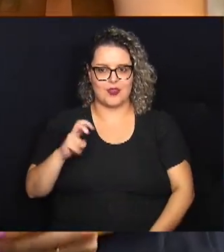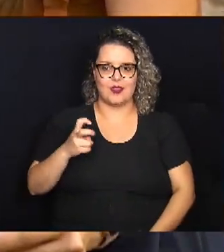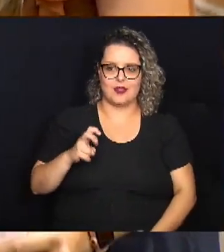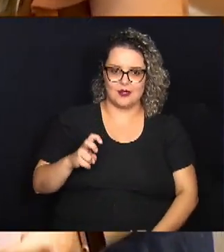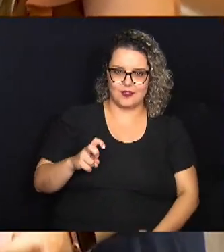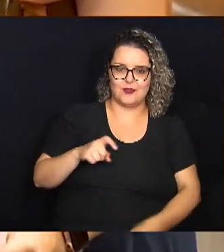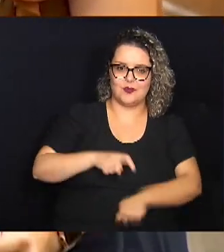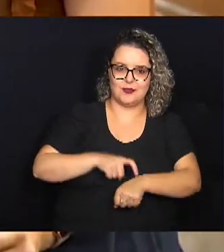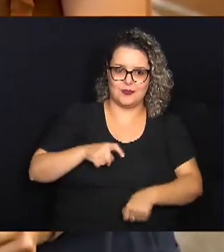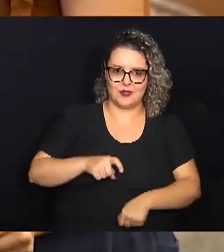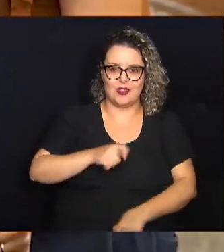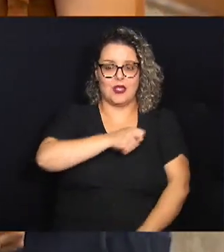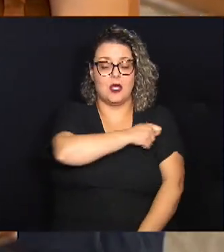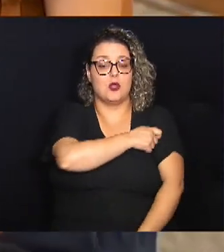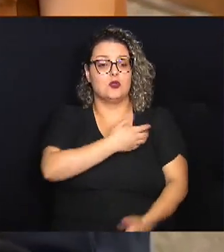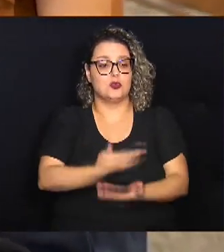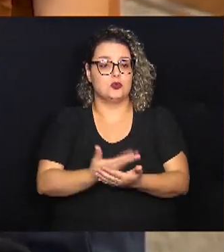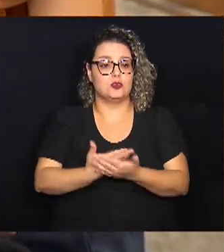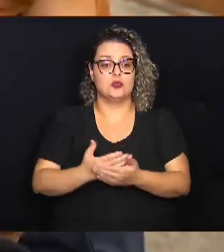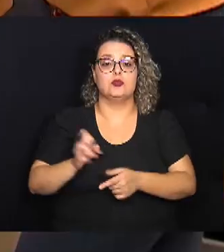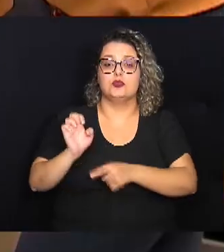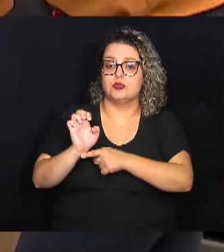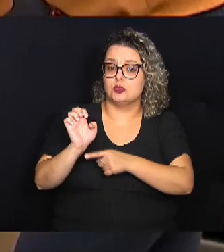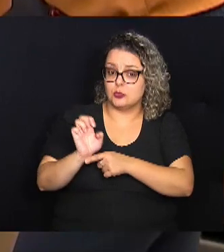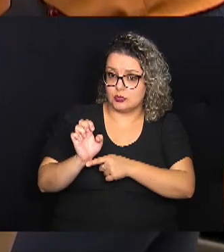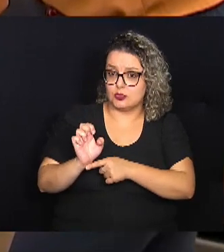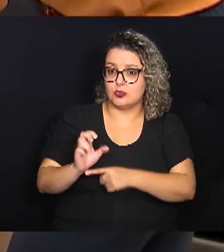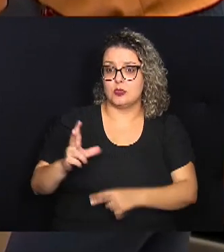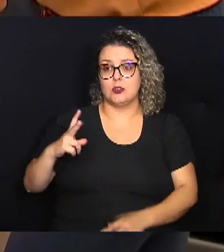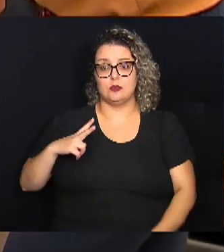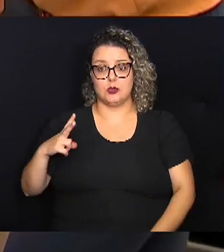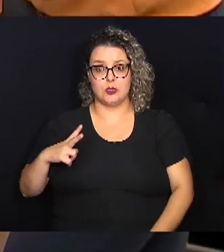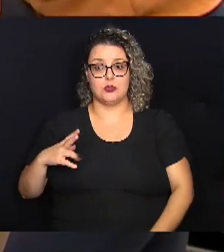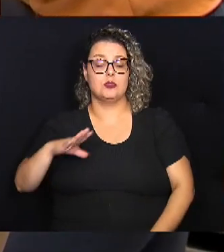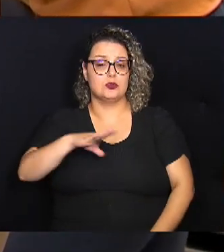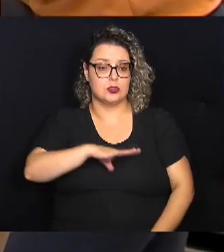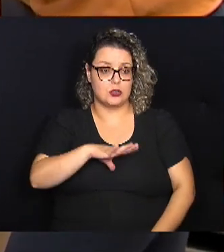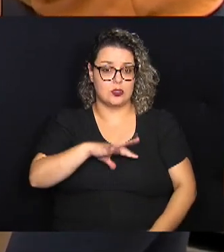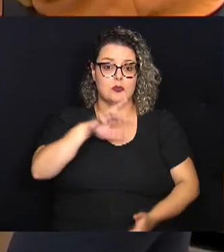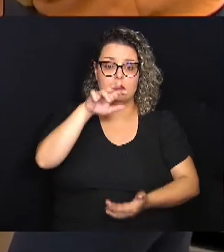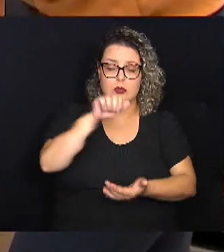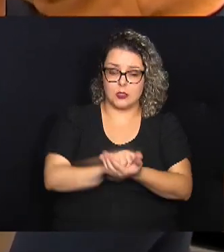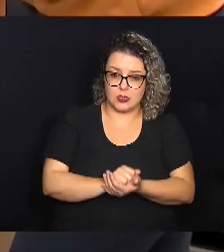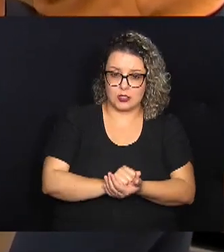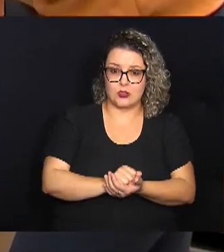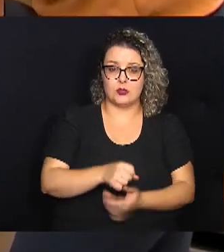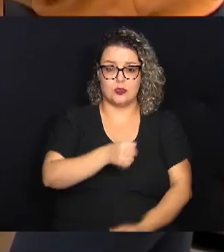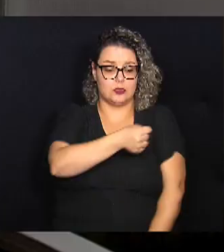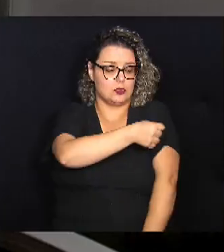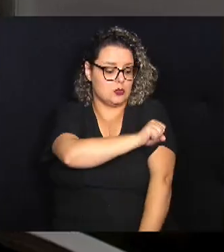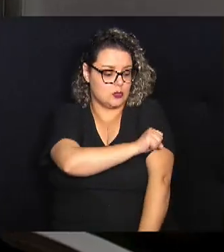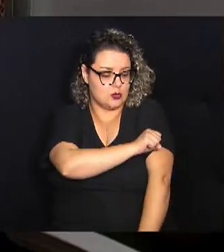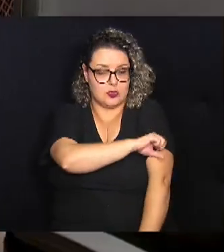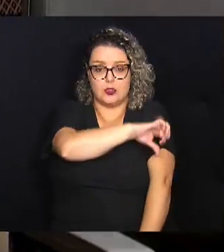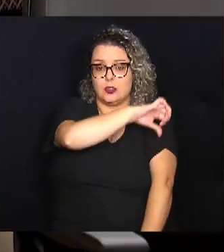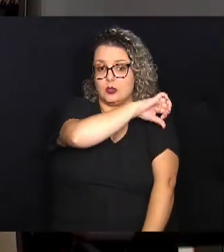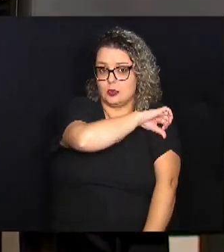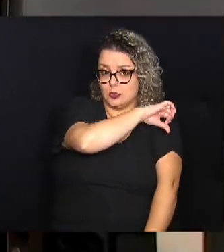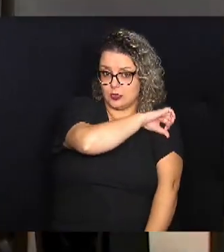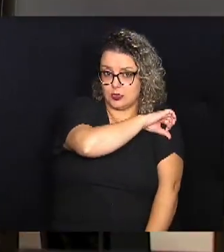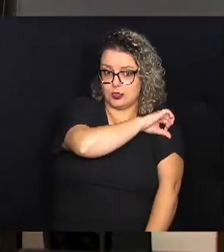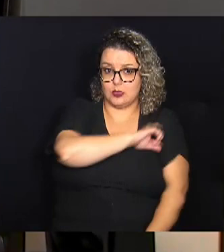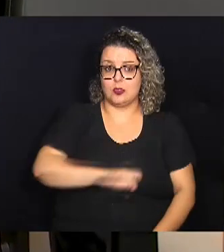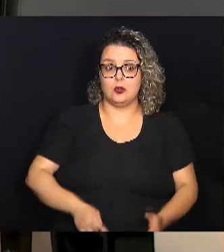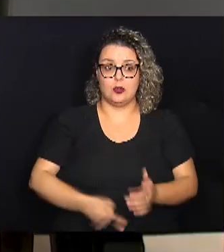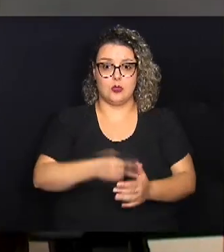das escolas estaduais, municipais e particulares, matriculados nos 8º e 9º ano e 1º